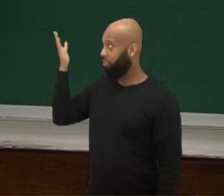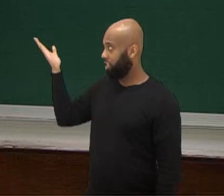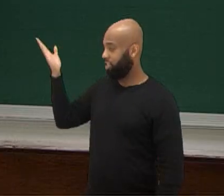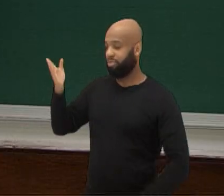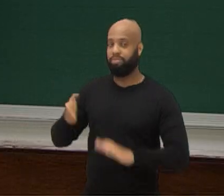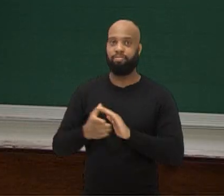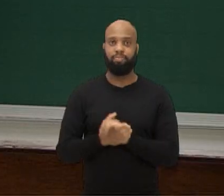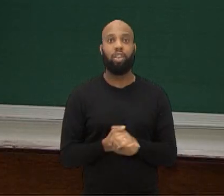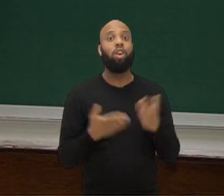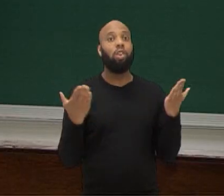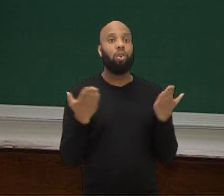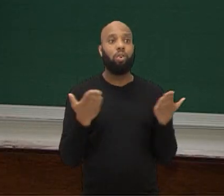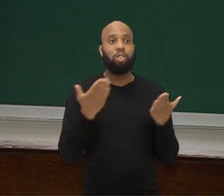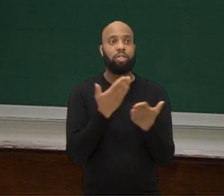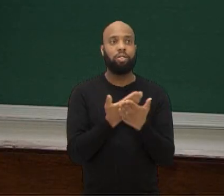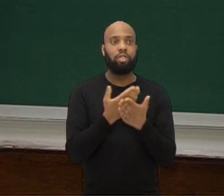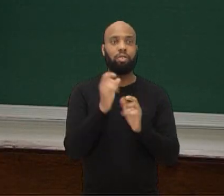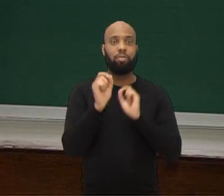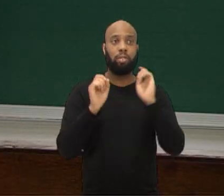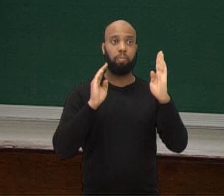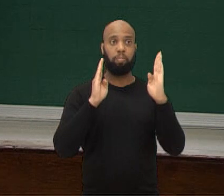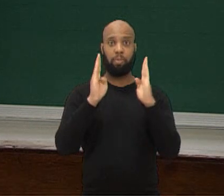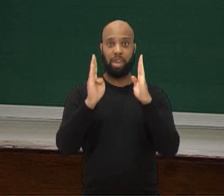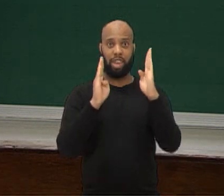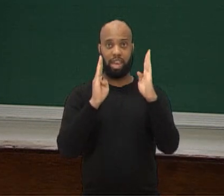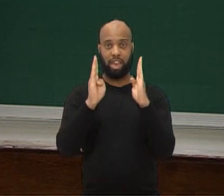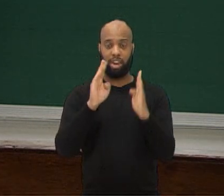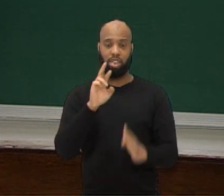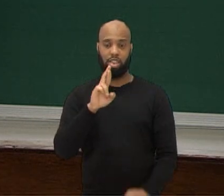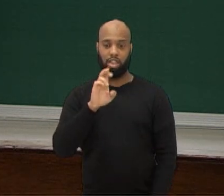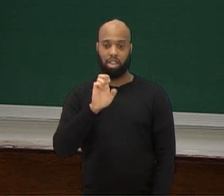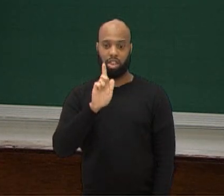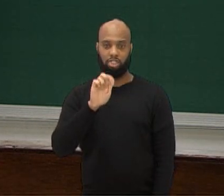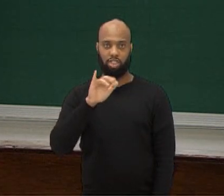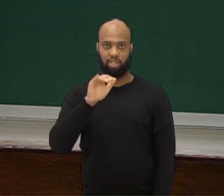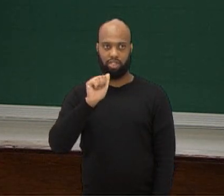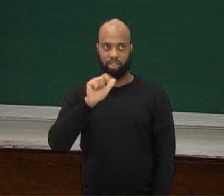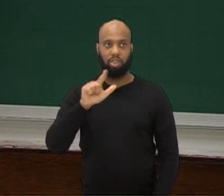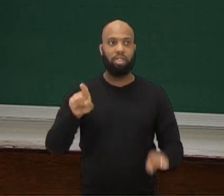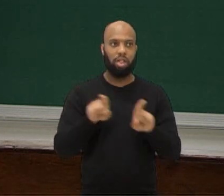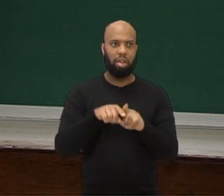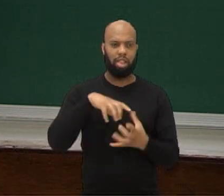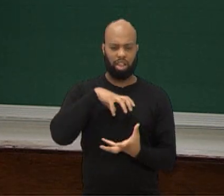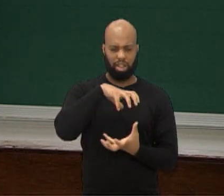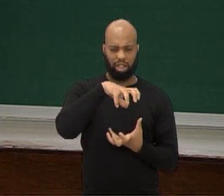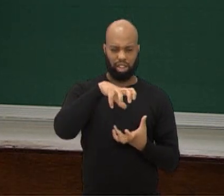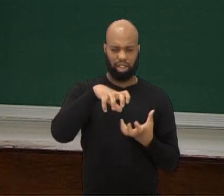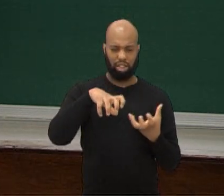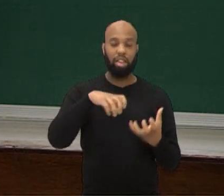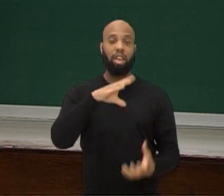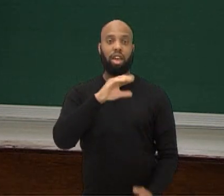Hoje, a nossa aula é Período Regencial, Revolta Cabanagem,